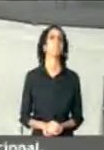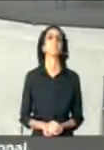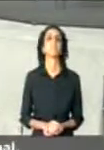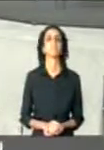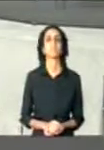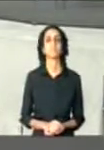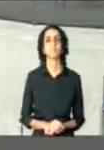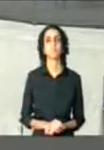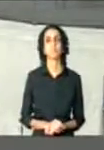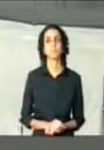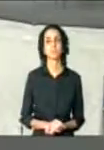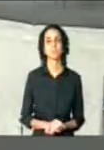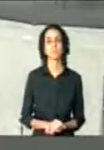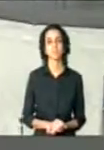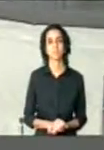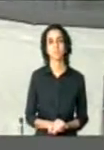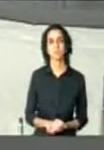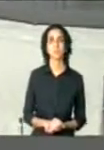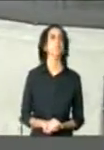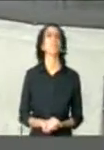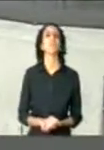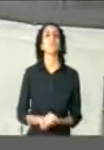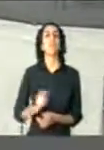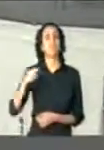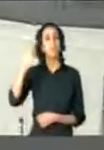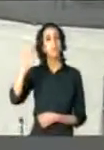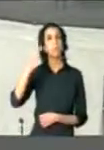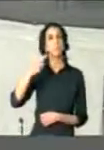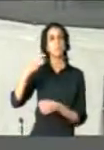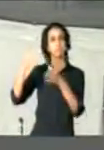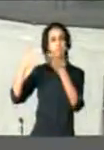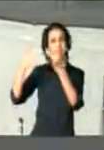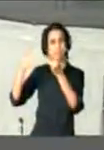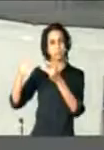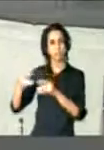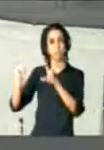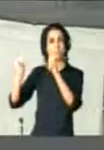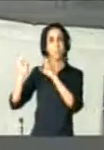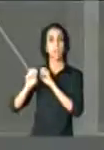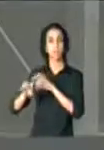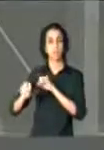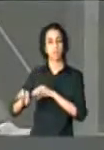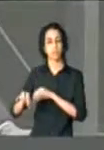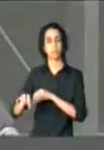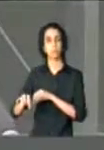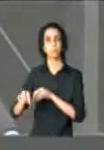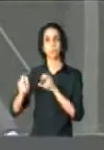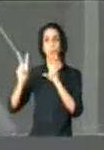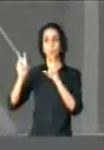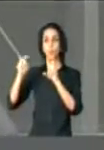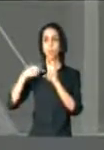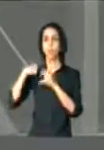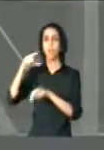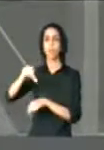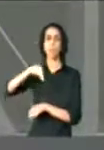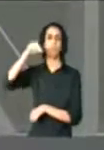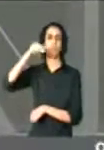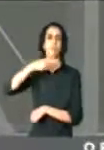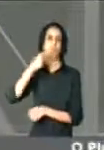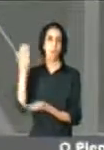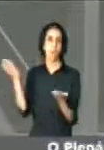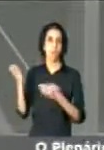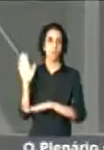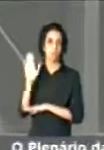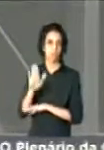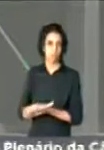Logo mais, no grande expediente, estarei falando sobre a educação. É o tema que escolhi para falar hoje à